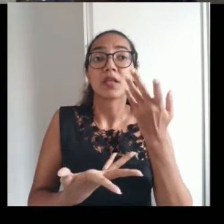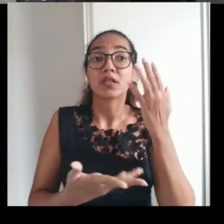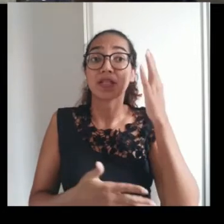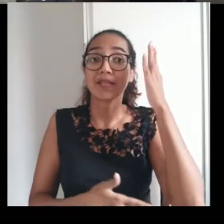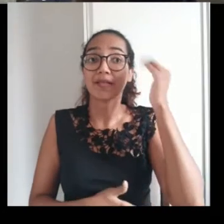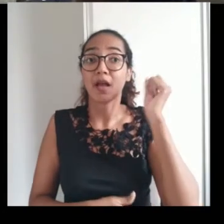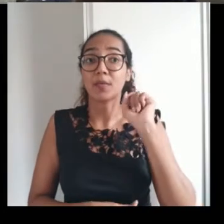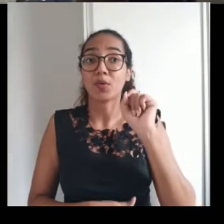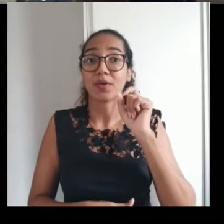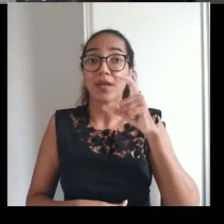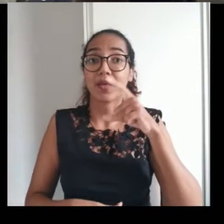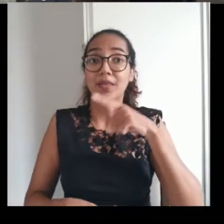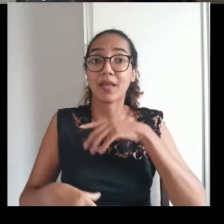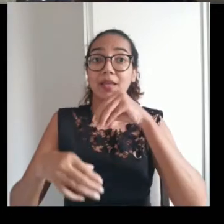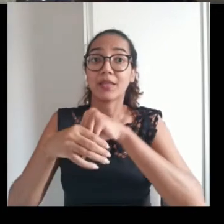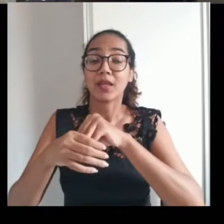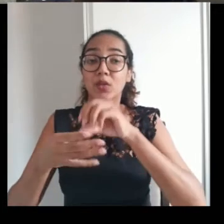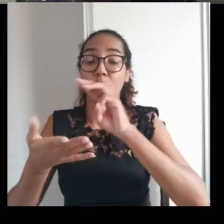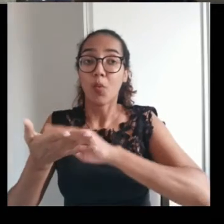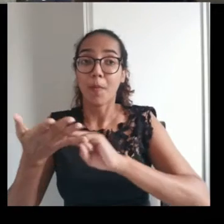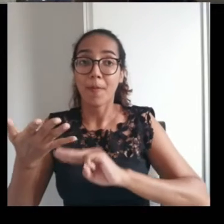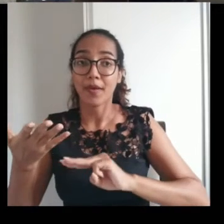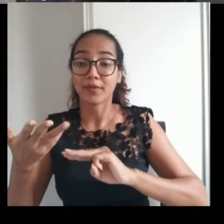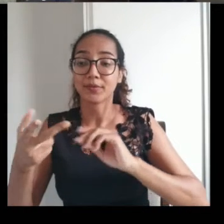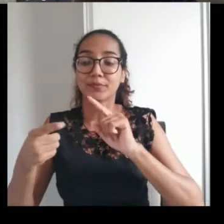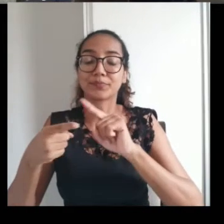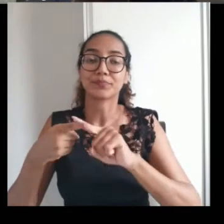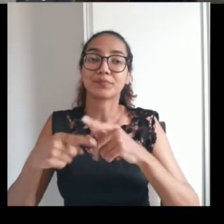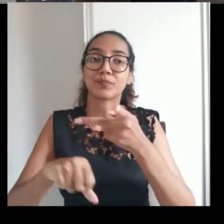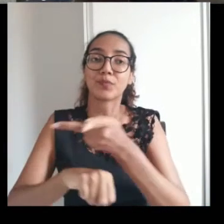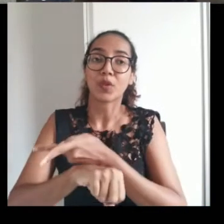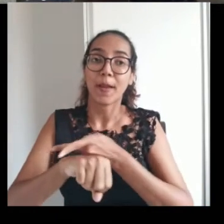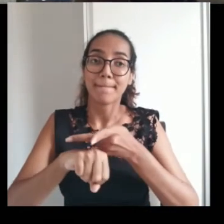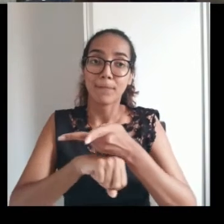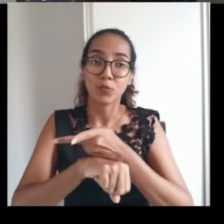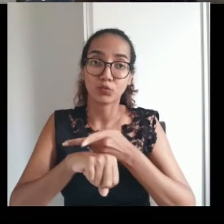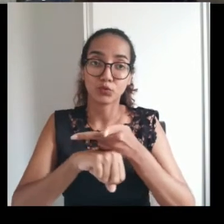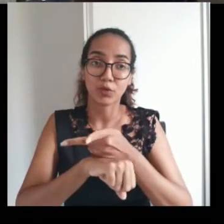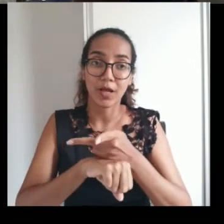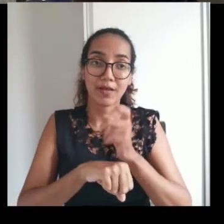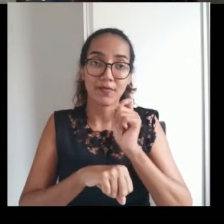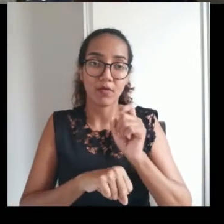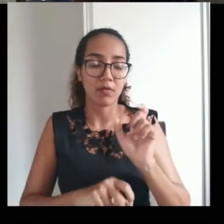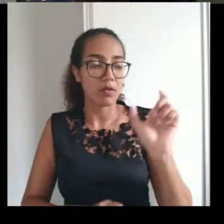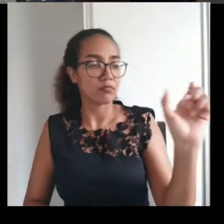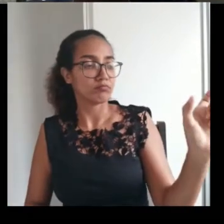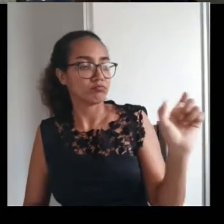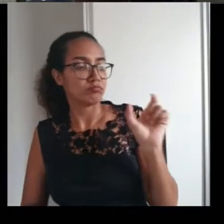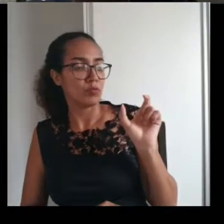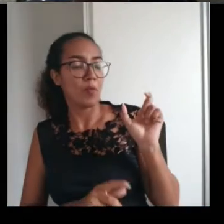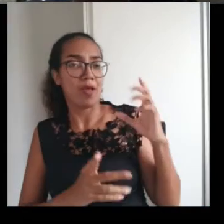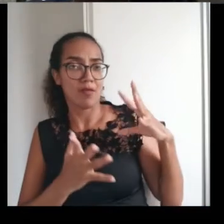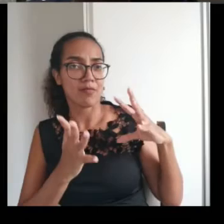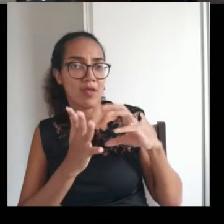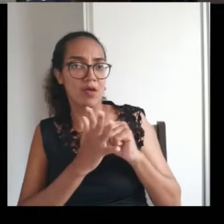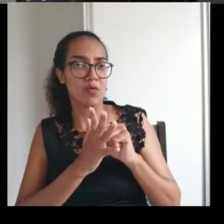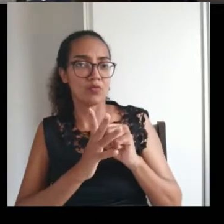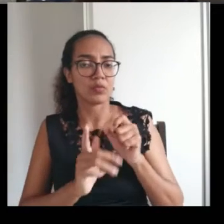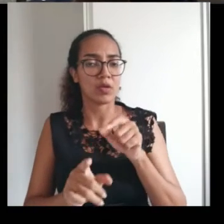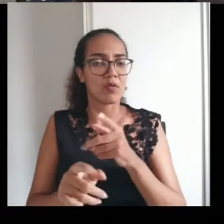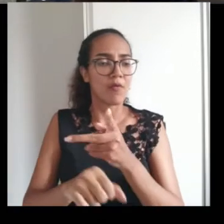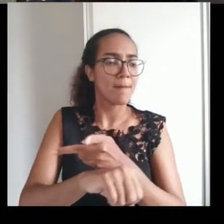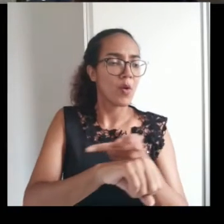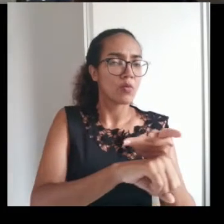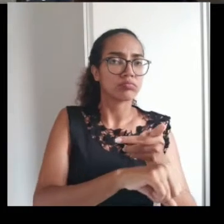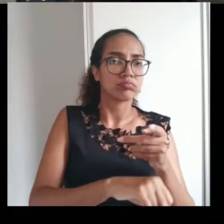buscar, que é um método que vai receber, por exemplo, o número da conta e vai retornar, ou seja, ele é o método read.